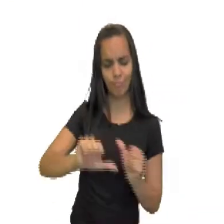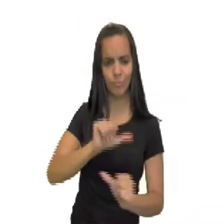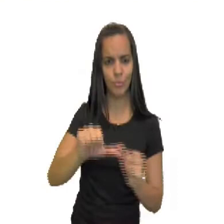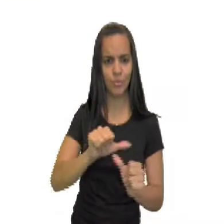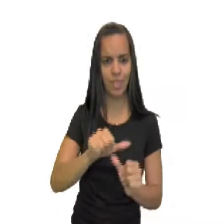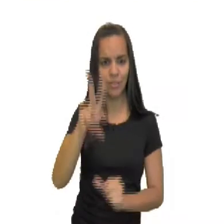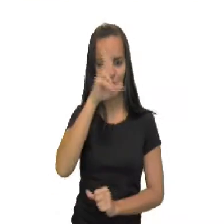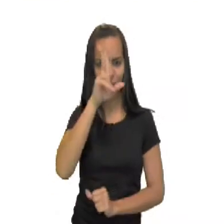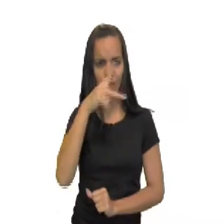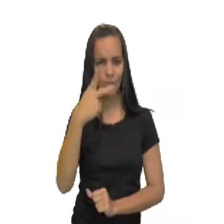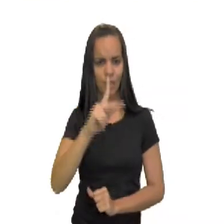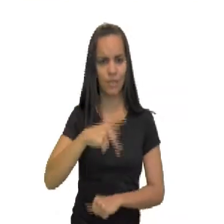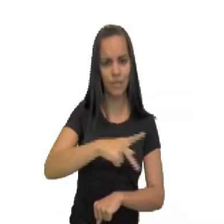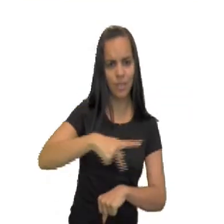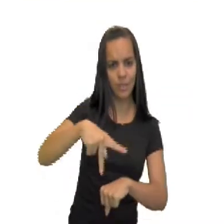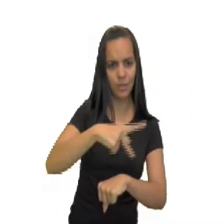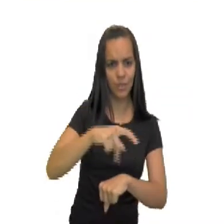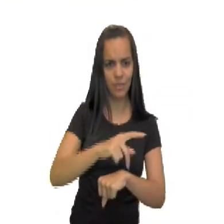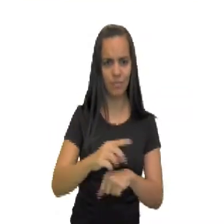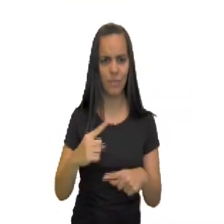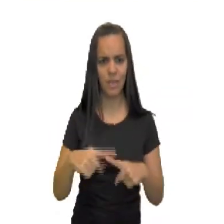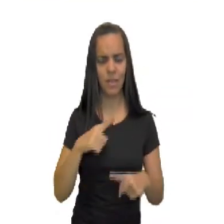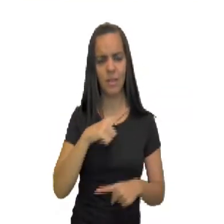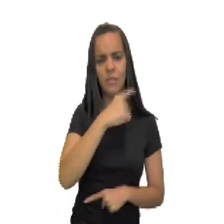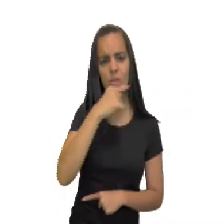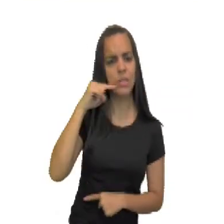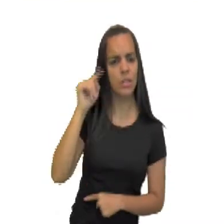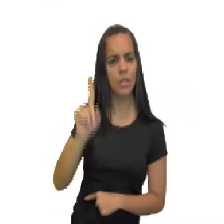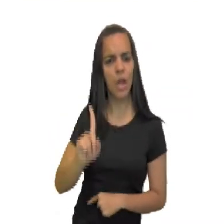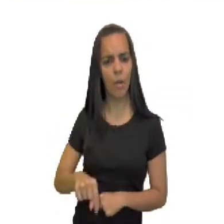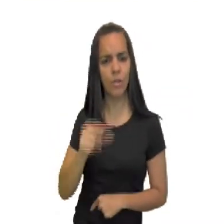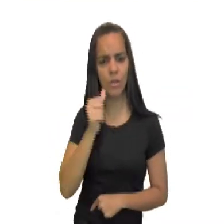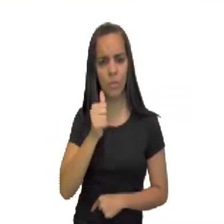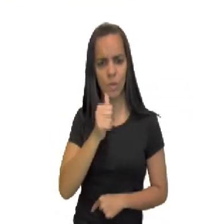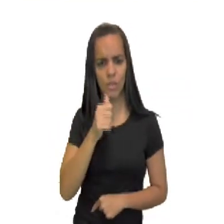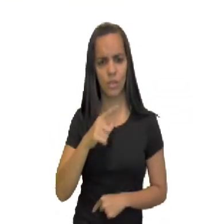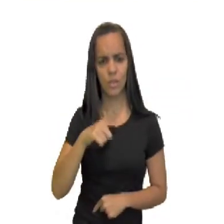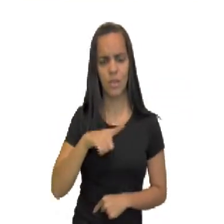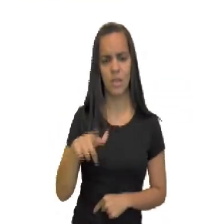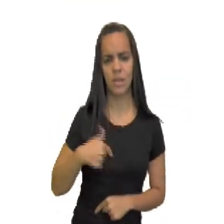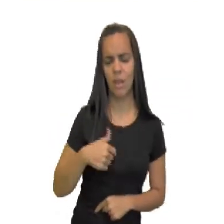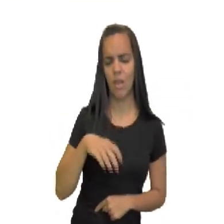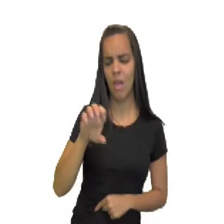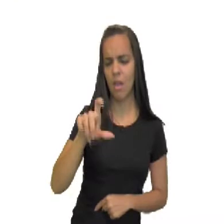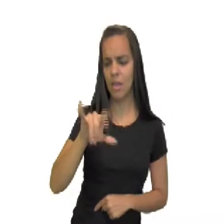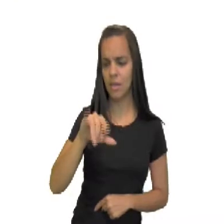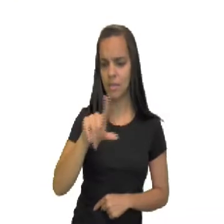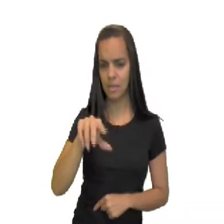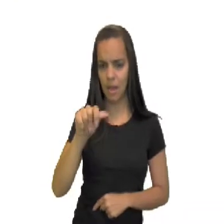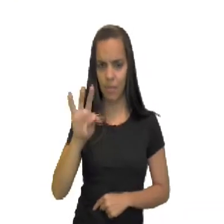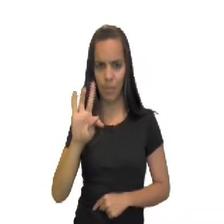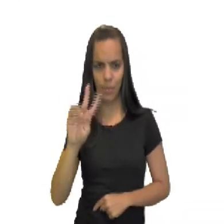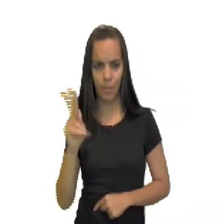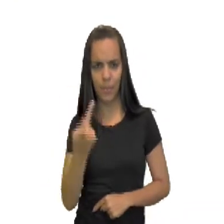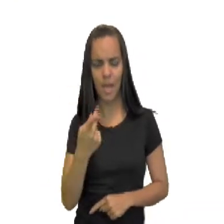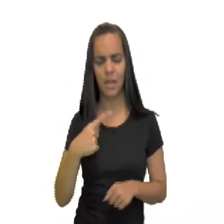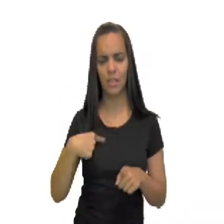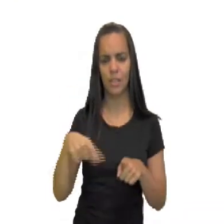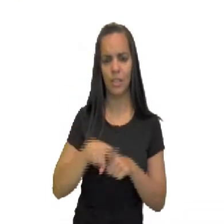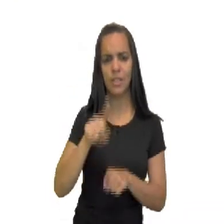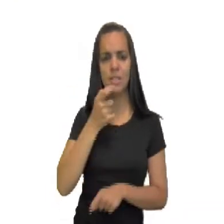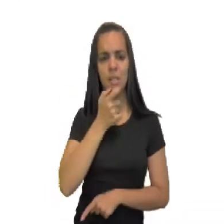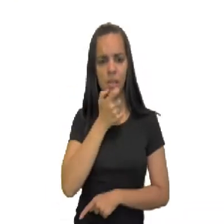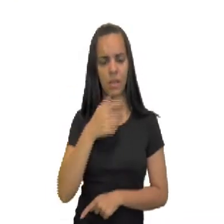país. Catarina II da Rússia, a Grande, Elizabeth I da Inglaterra, Joana d'Arc